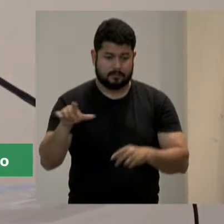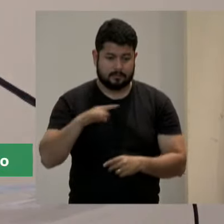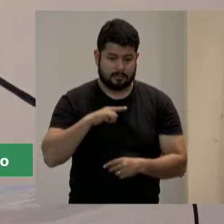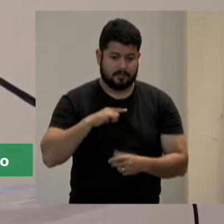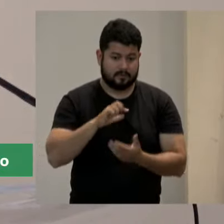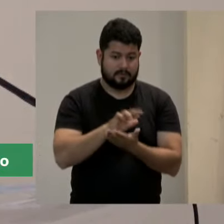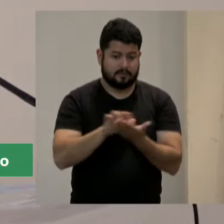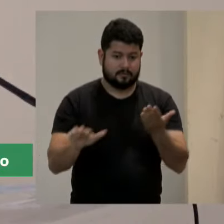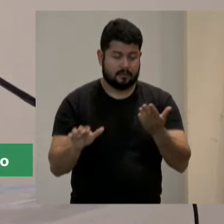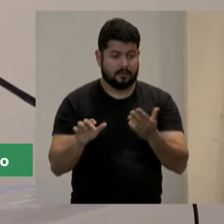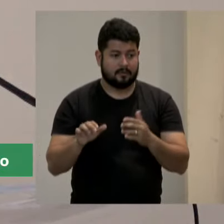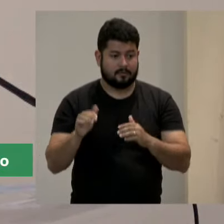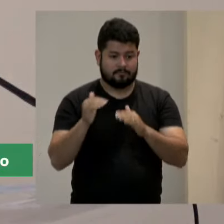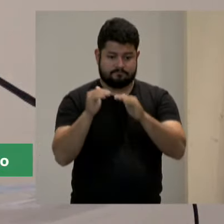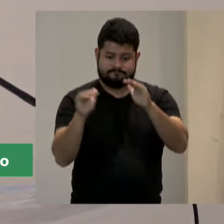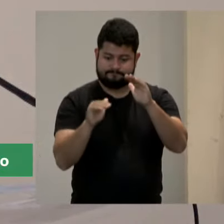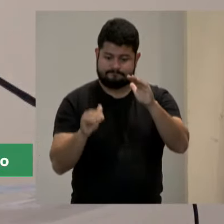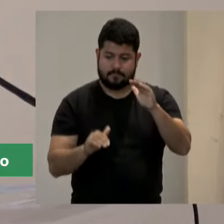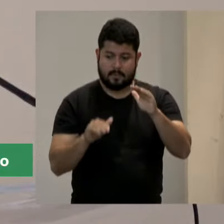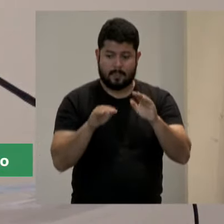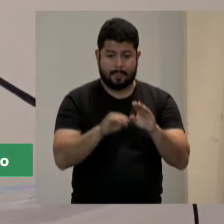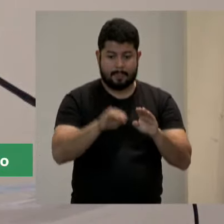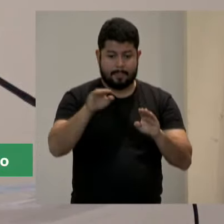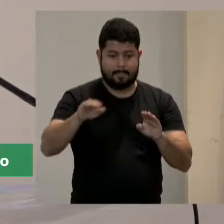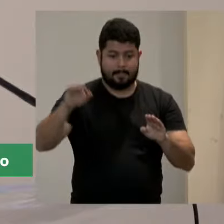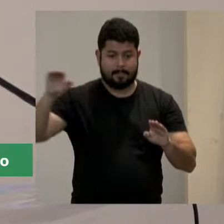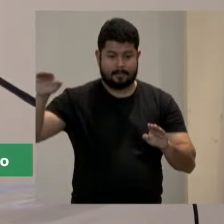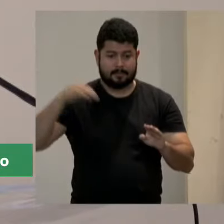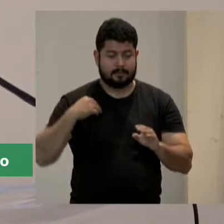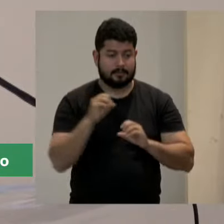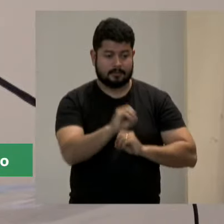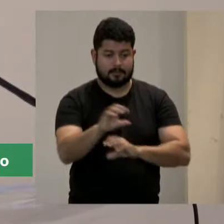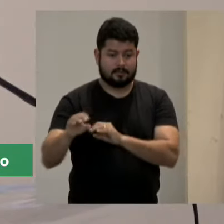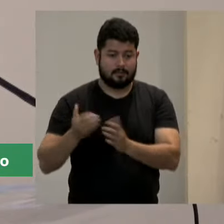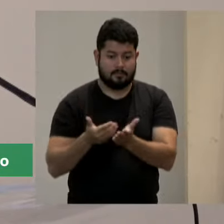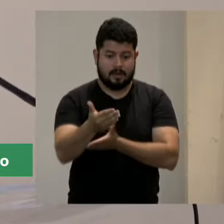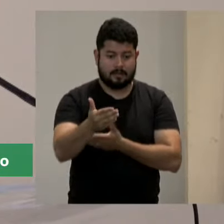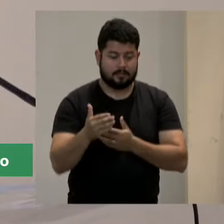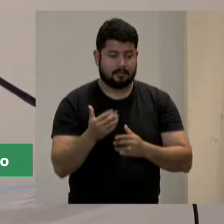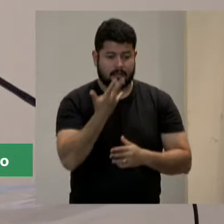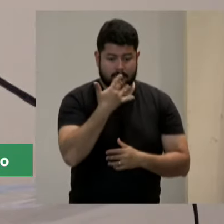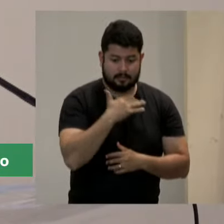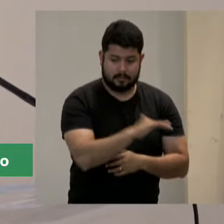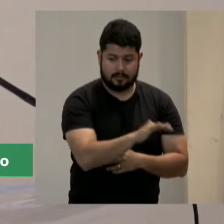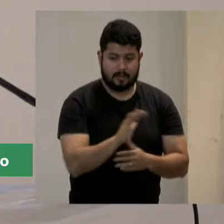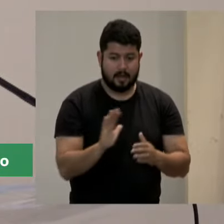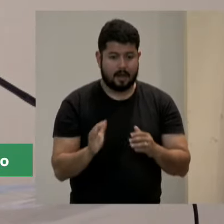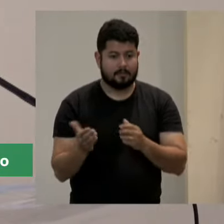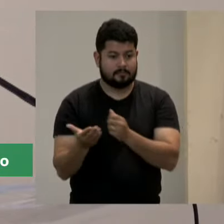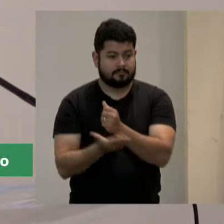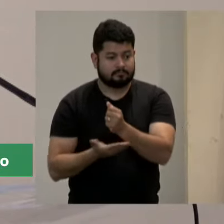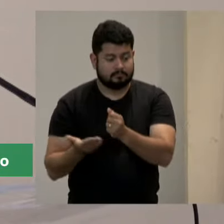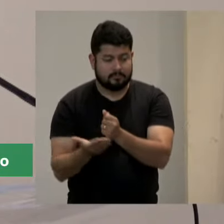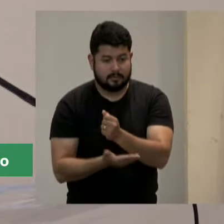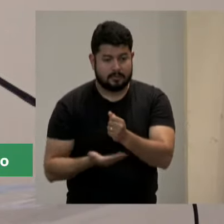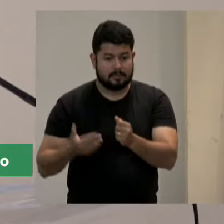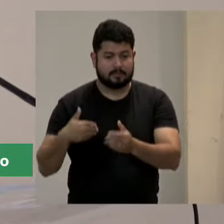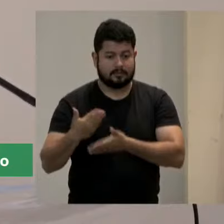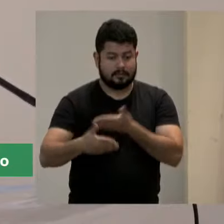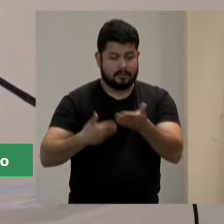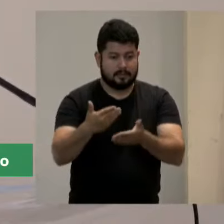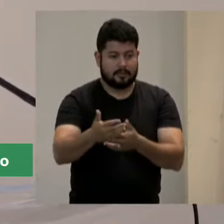diferentes níveis de ensino, desde os bem pequeninos, da educação infantil, passando pelo ensino básico, a